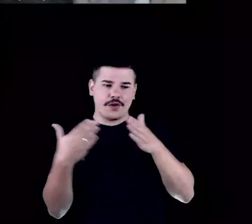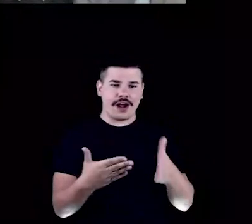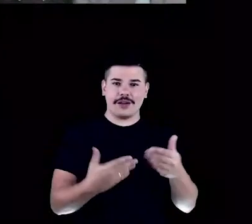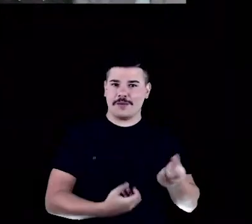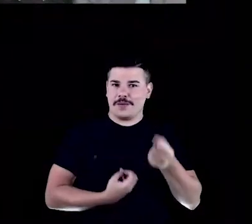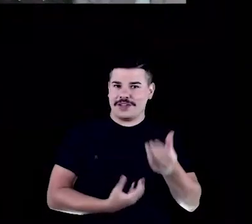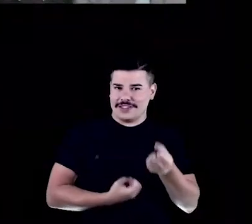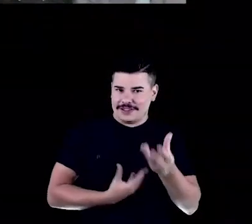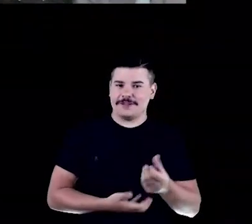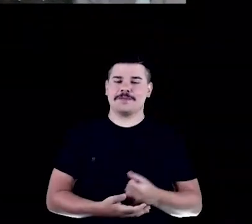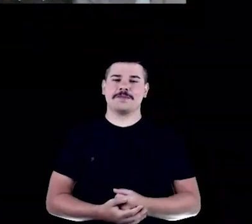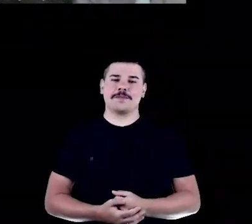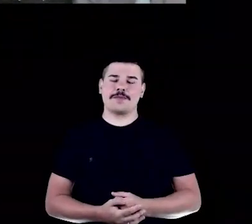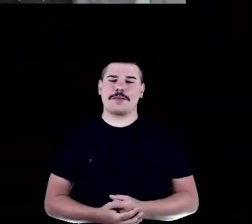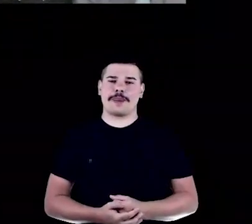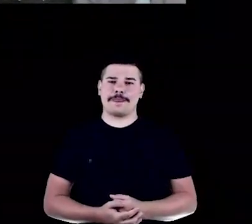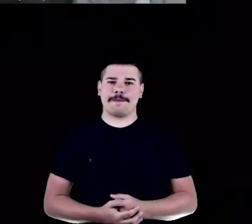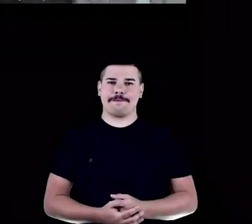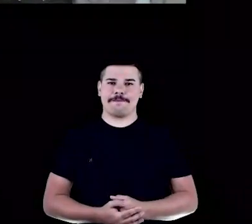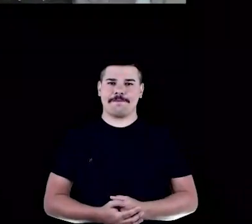fala de poesia. Uhum.